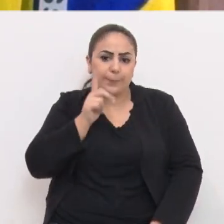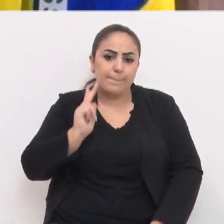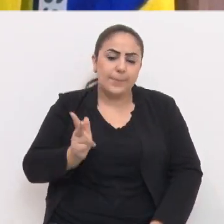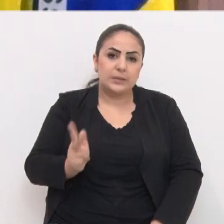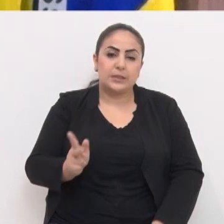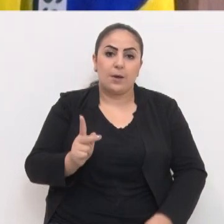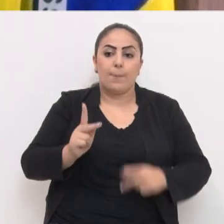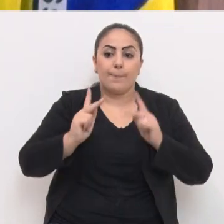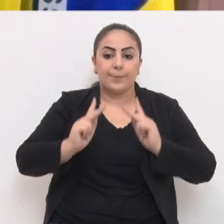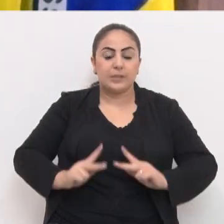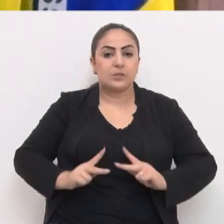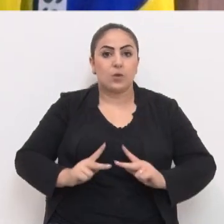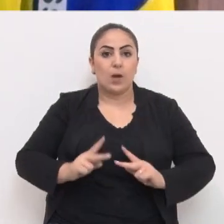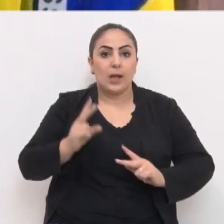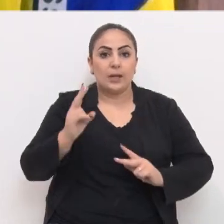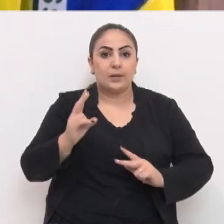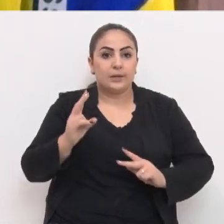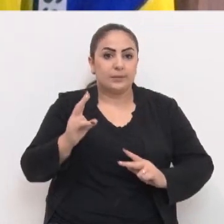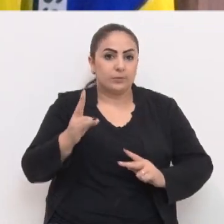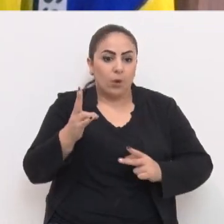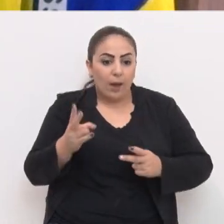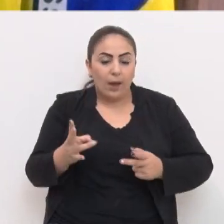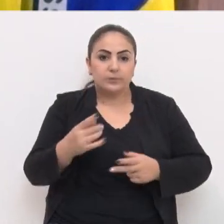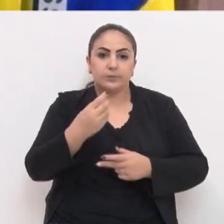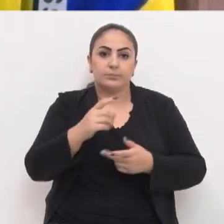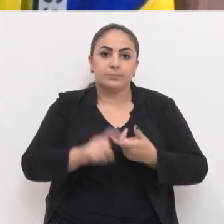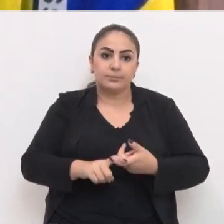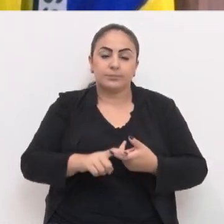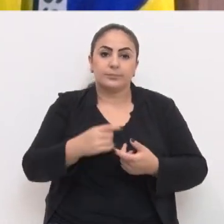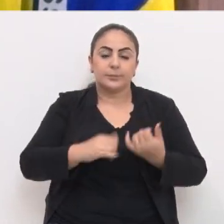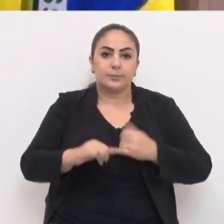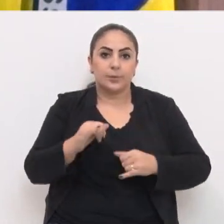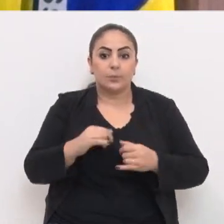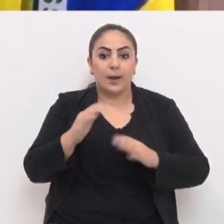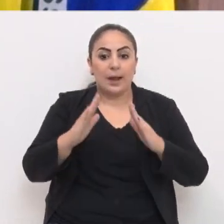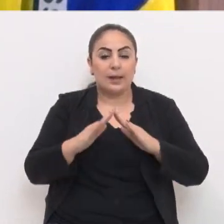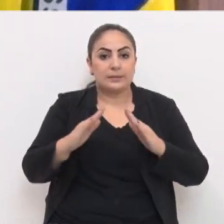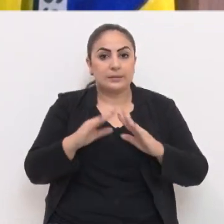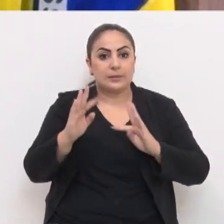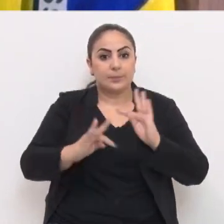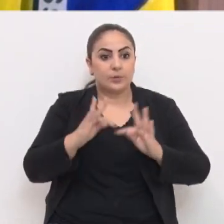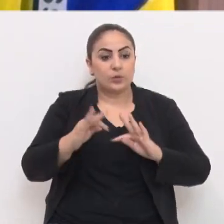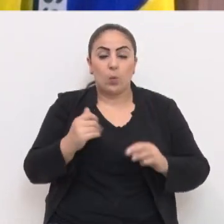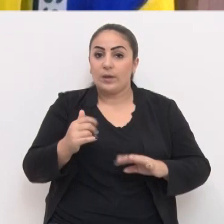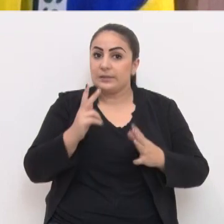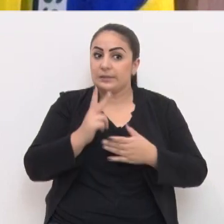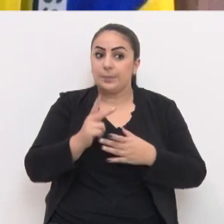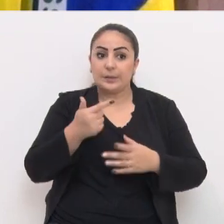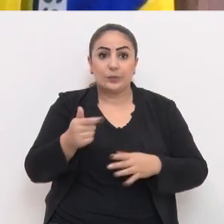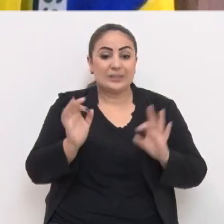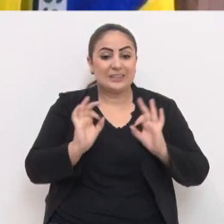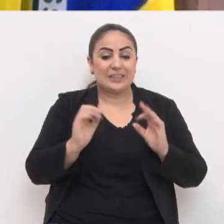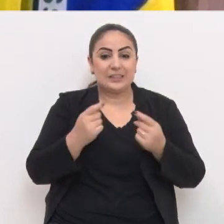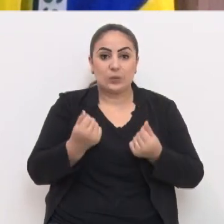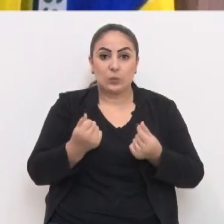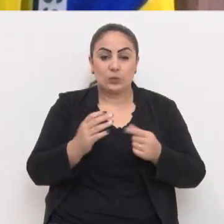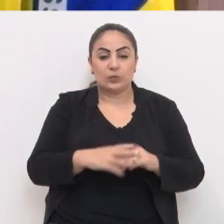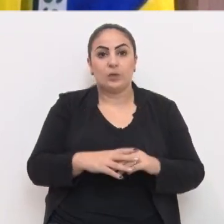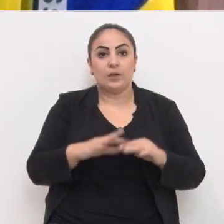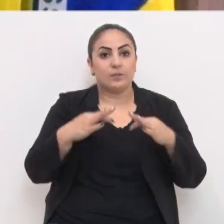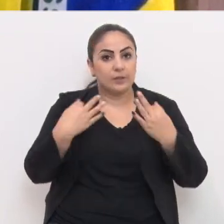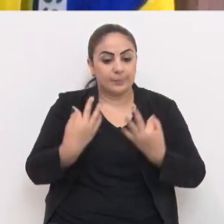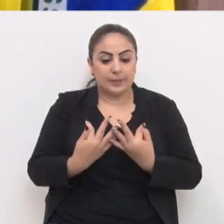manter um dependente químico numa casa terapêutica. Na grande maioria dos casos não existe custo. Obviamente que